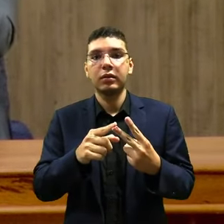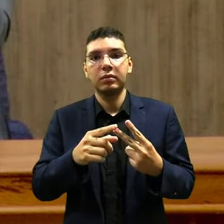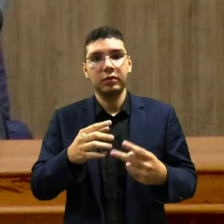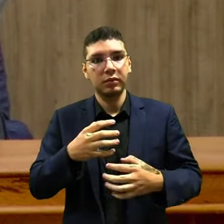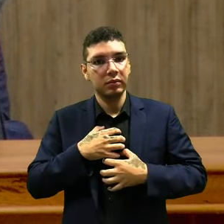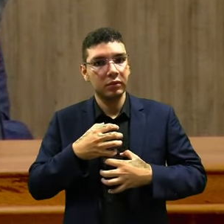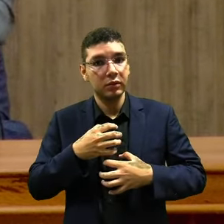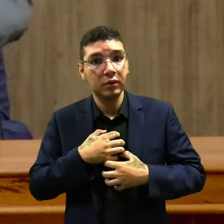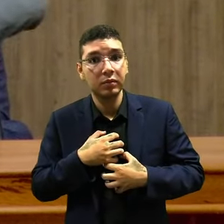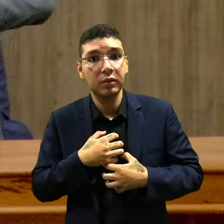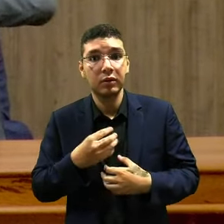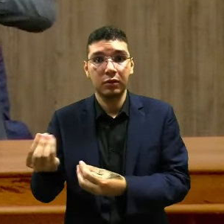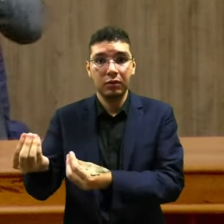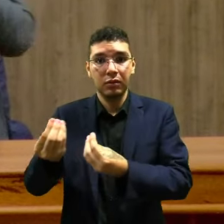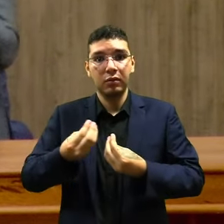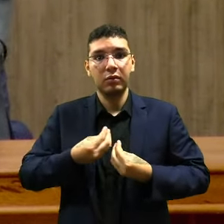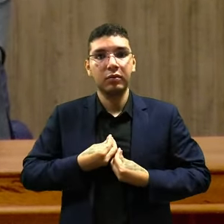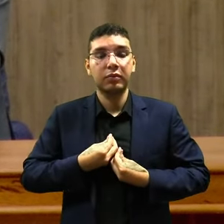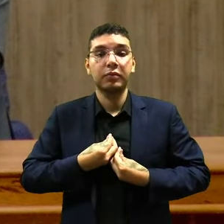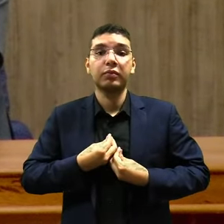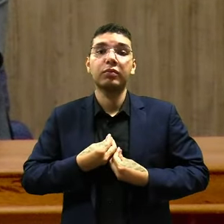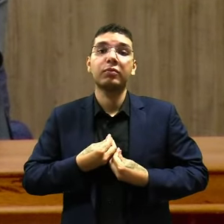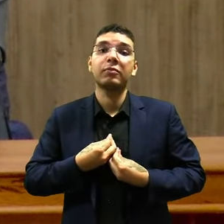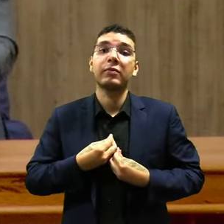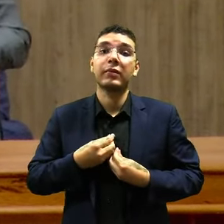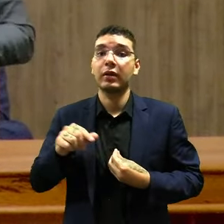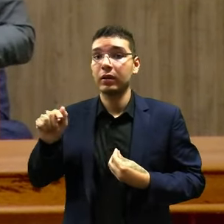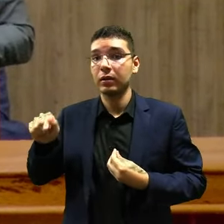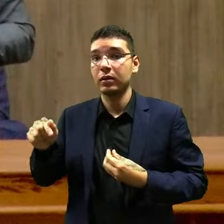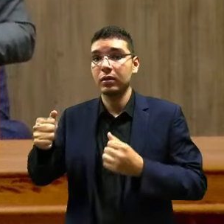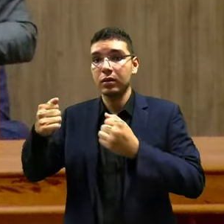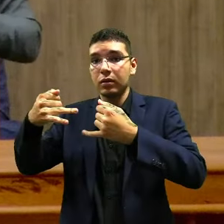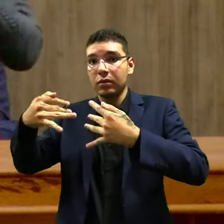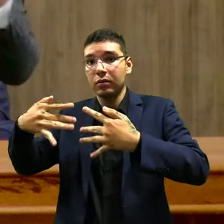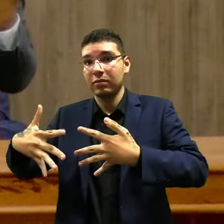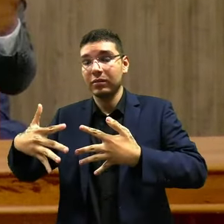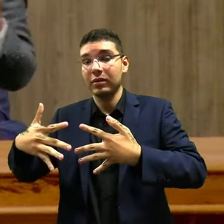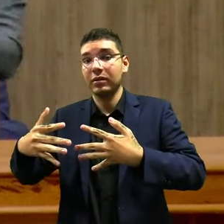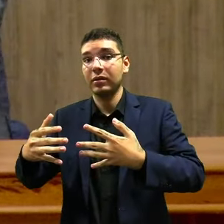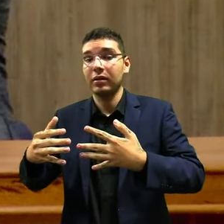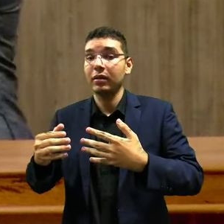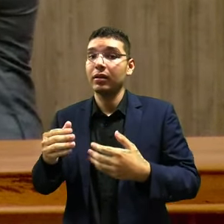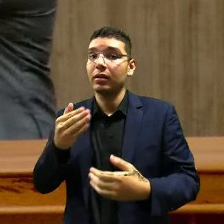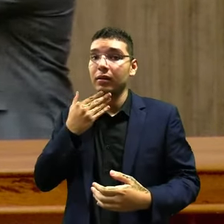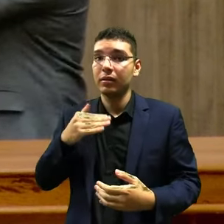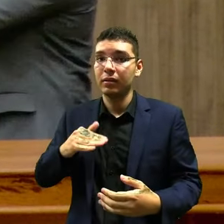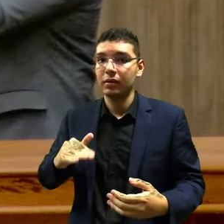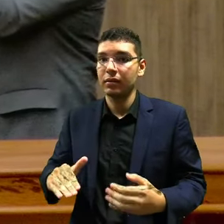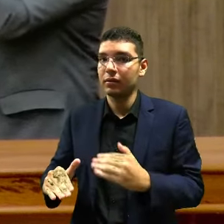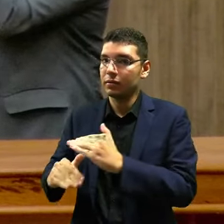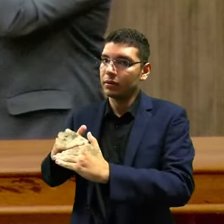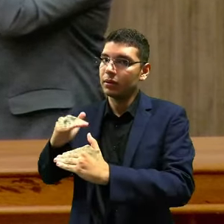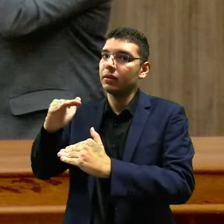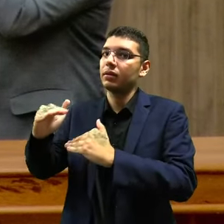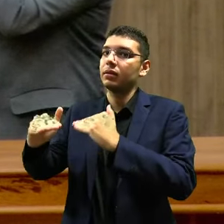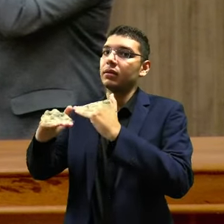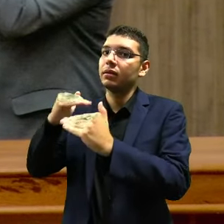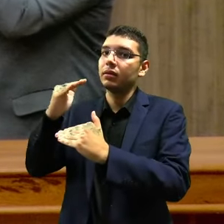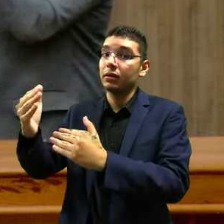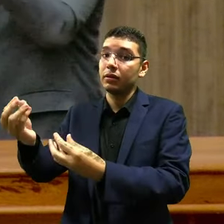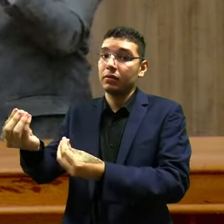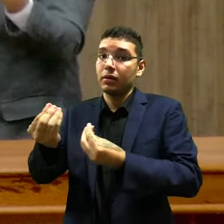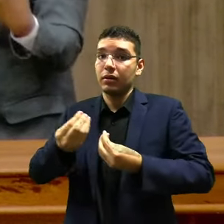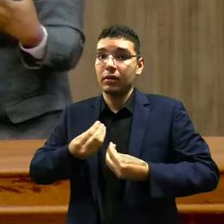quando ela vai crescendo ela vai tendo emoções o medo a alegria Vocês já viram lá e eu vou já chegar lá no